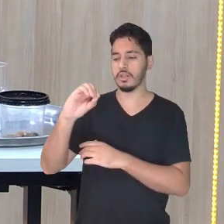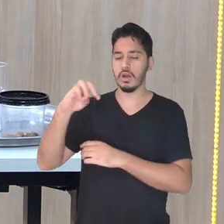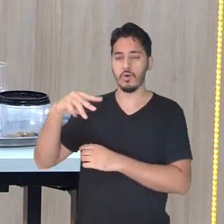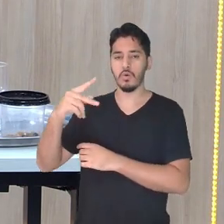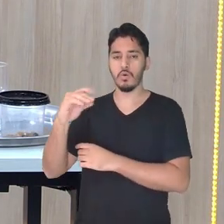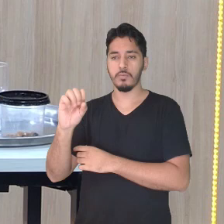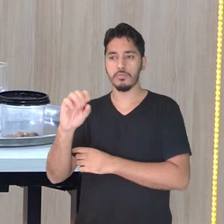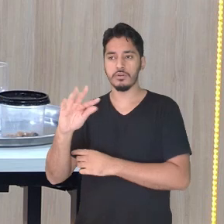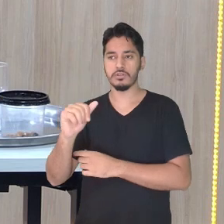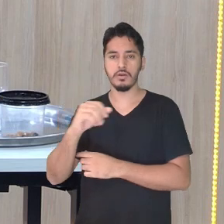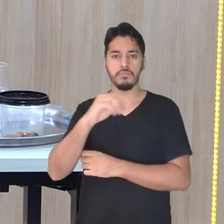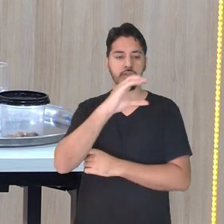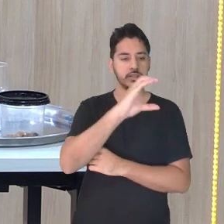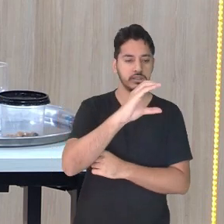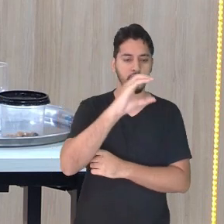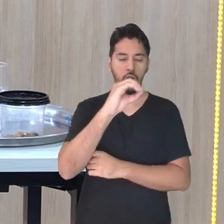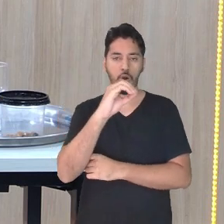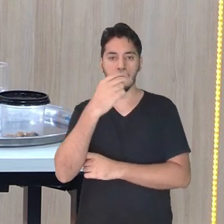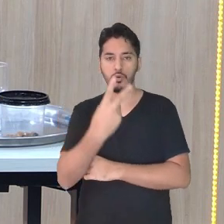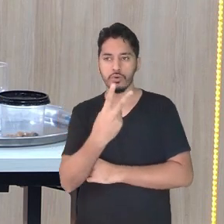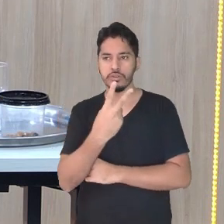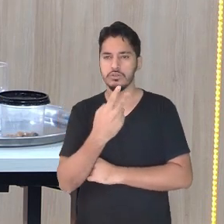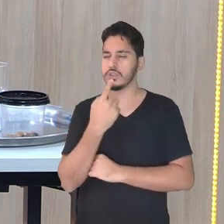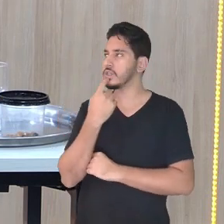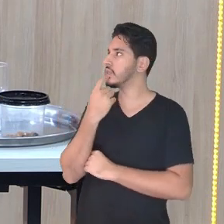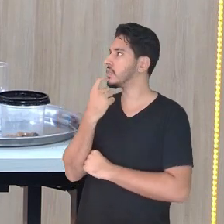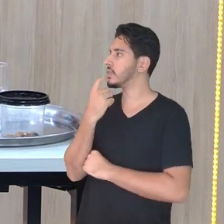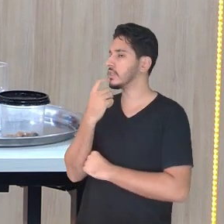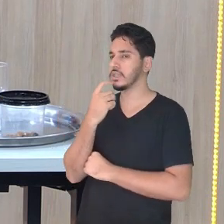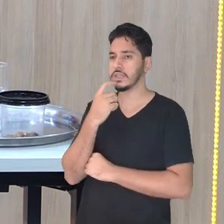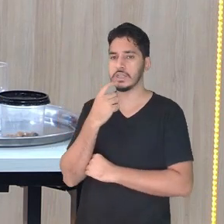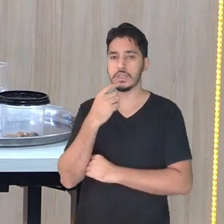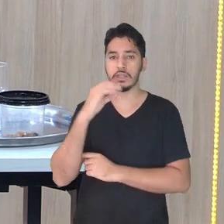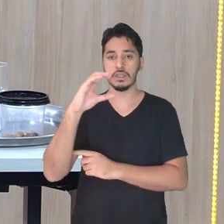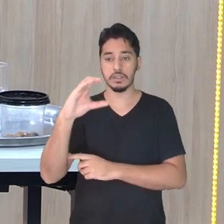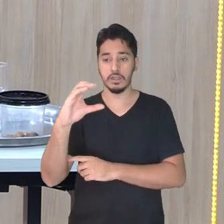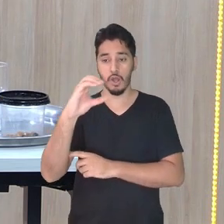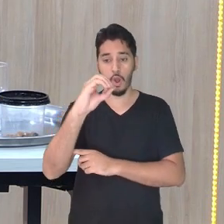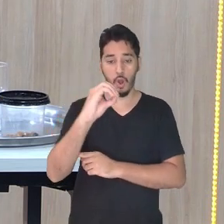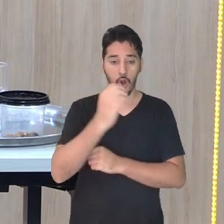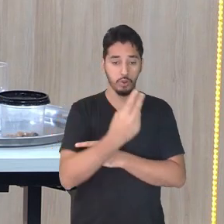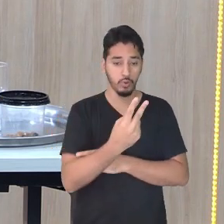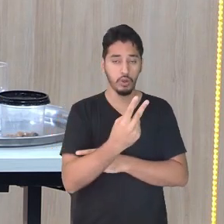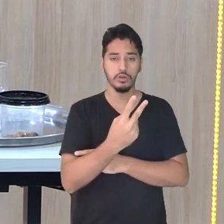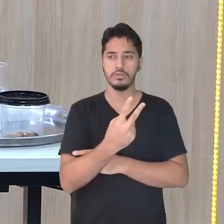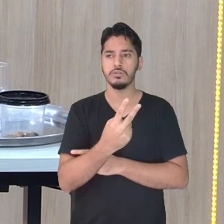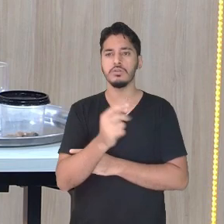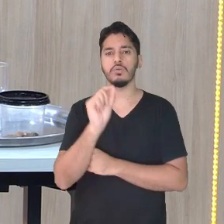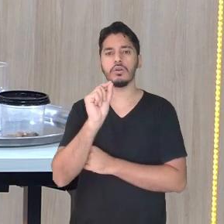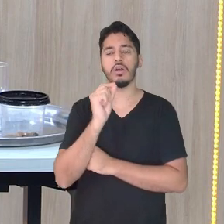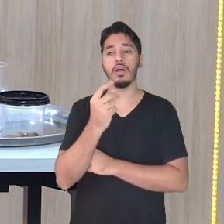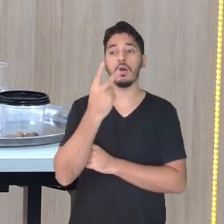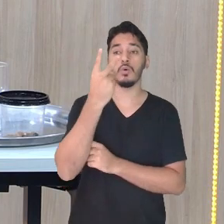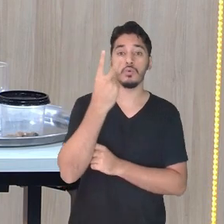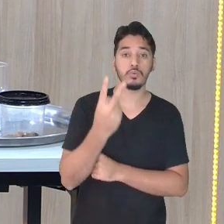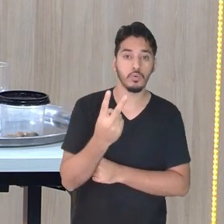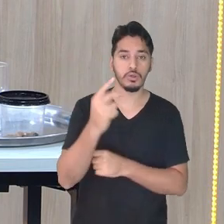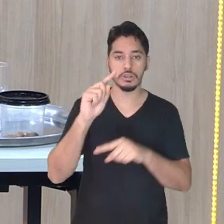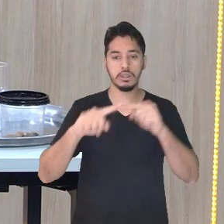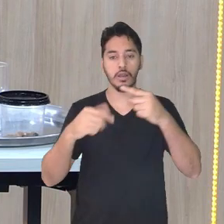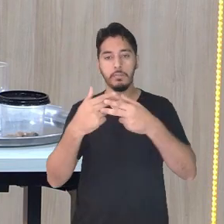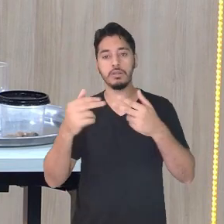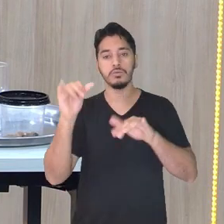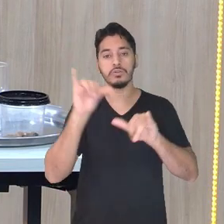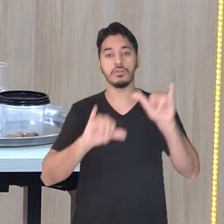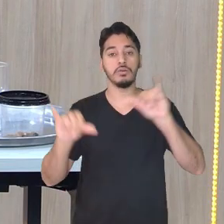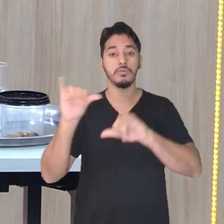composta. CO2, gás carbônico. O C do carbono e o O do oxigênio diz que ali tem 2 elementos químicos. Logo,